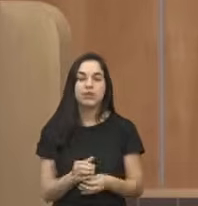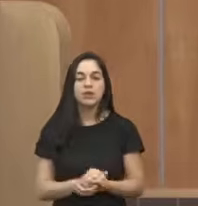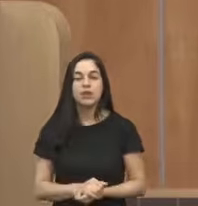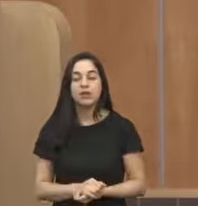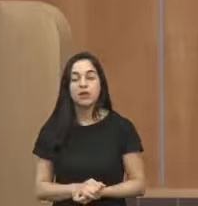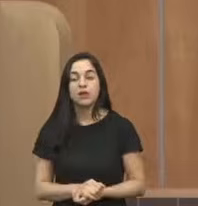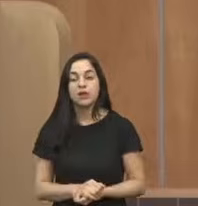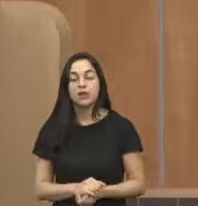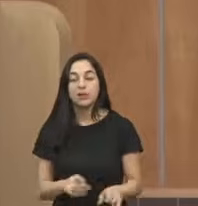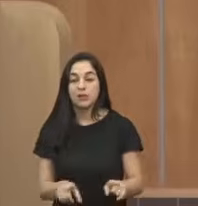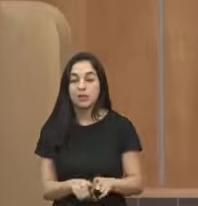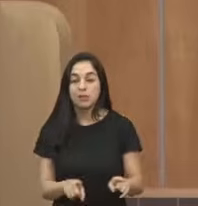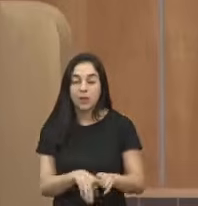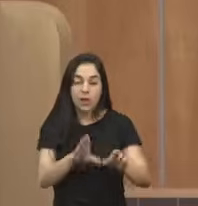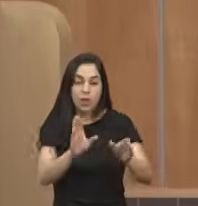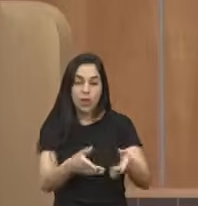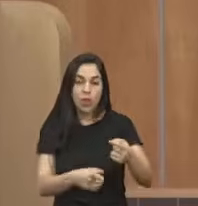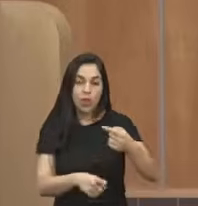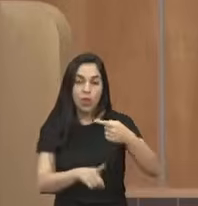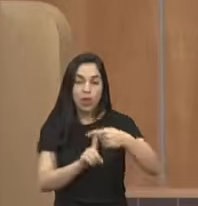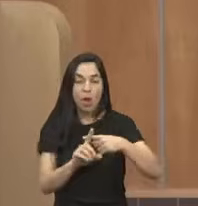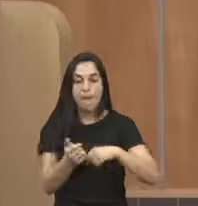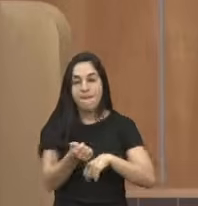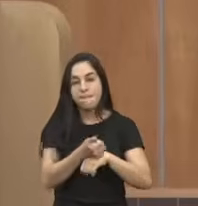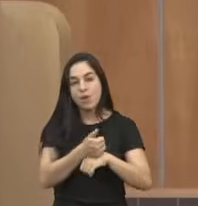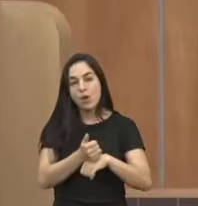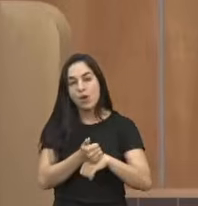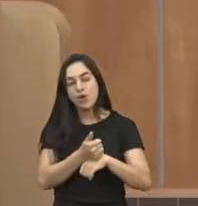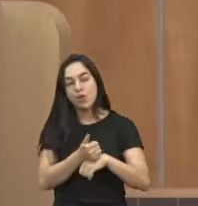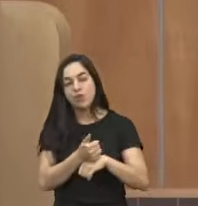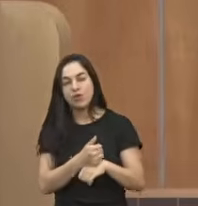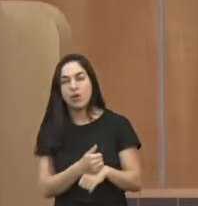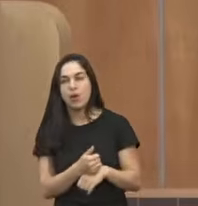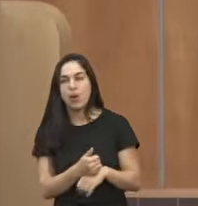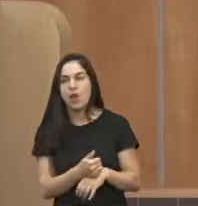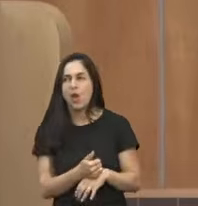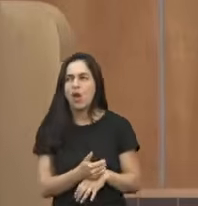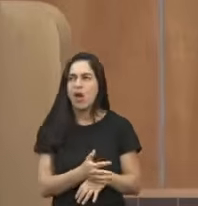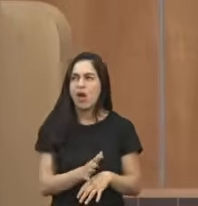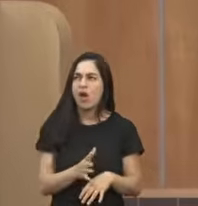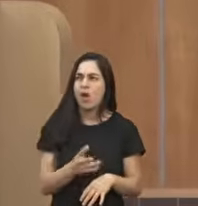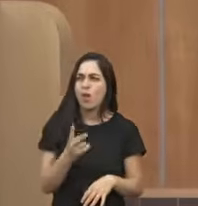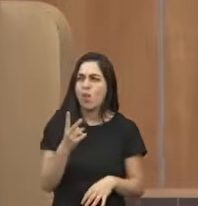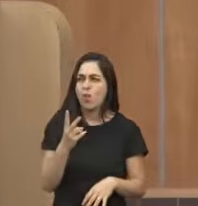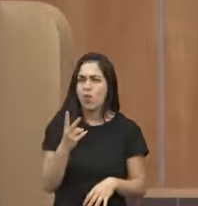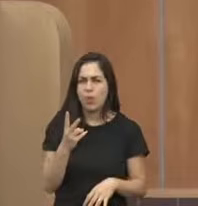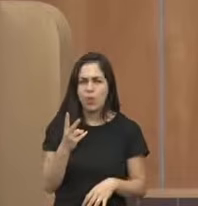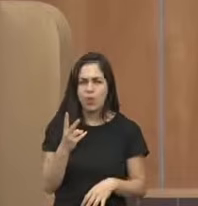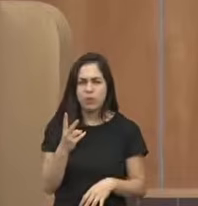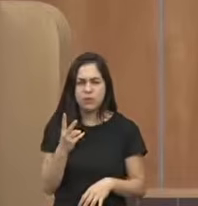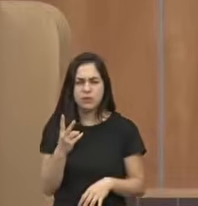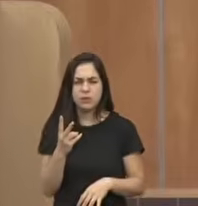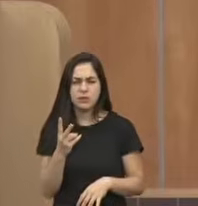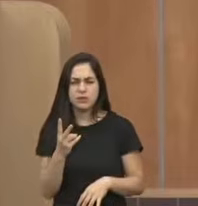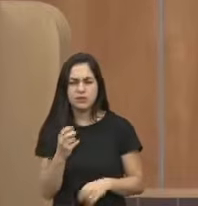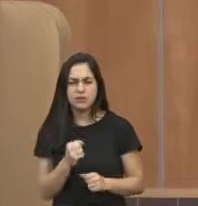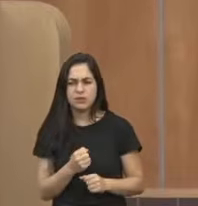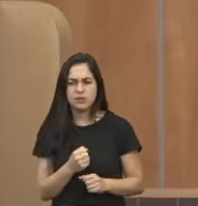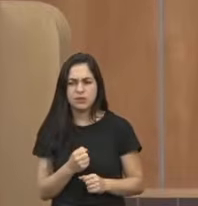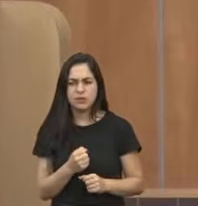Dos coveiros que estiveram aqui, talvez daqui 2 semanas, acho que há 2 semanas, né, Valmir, que foi o seu